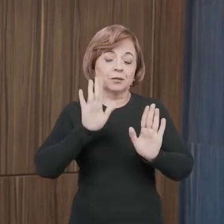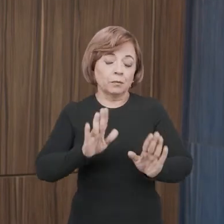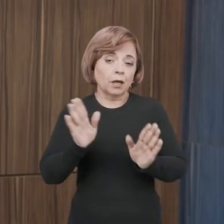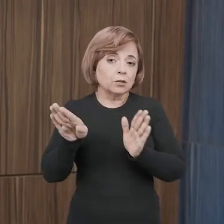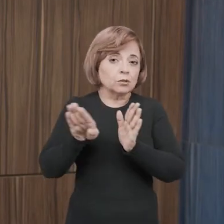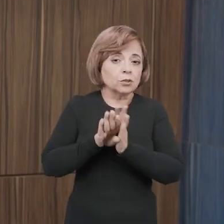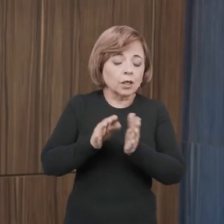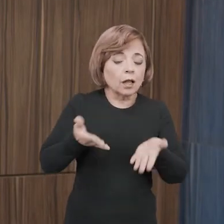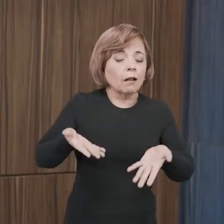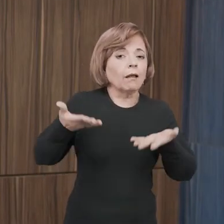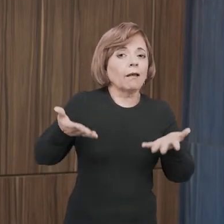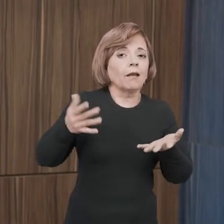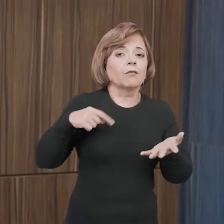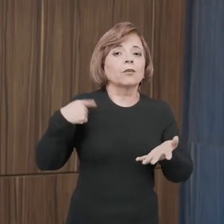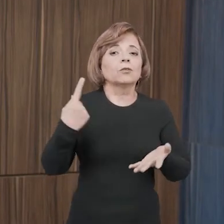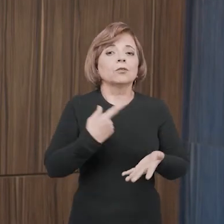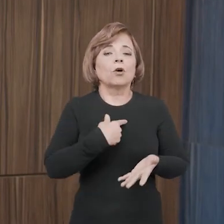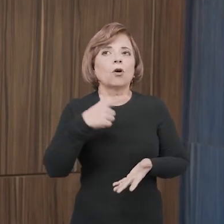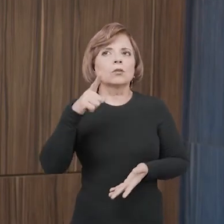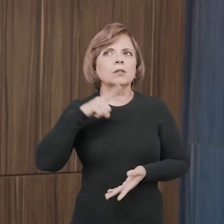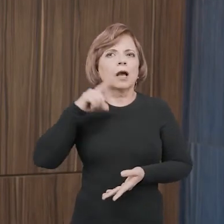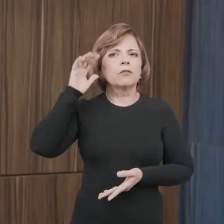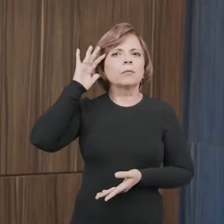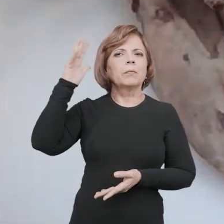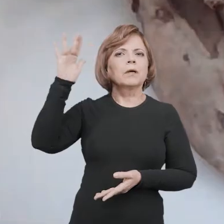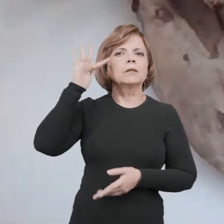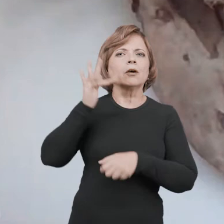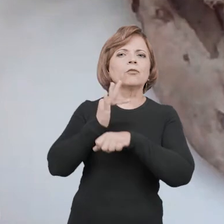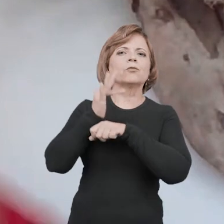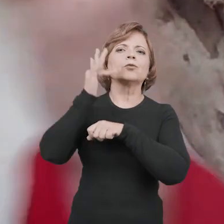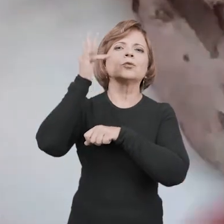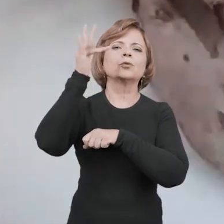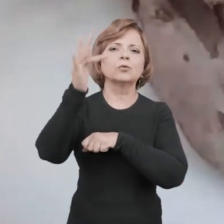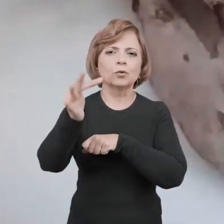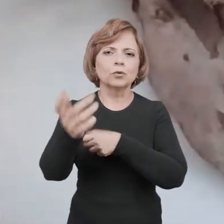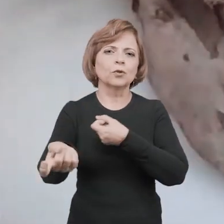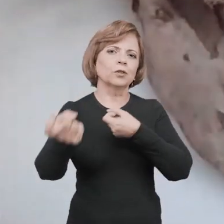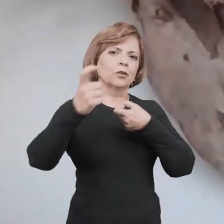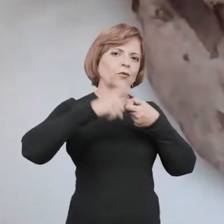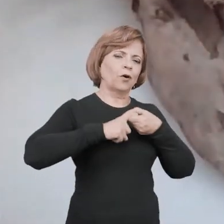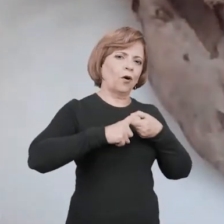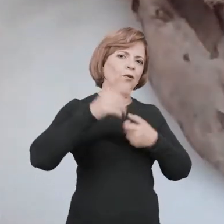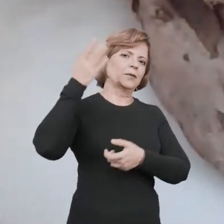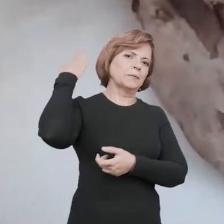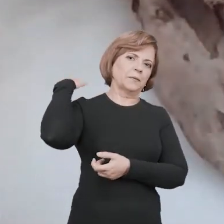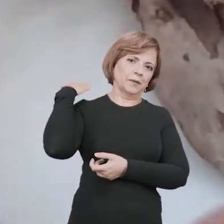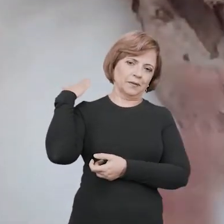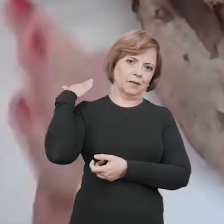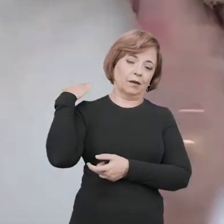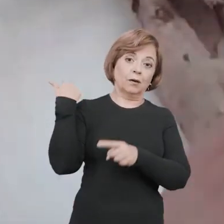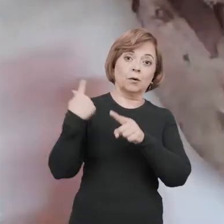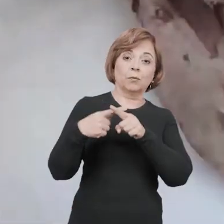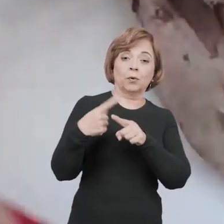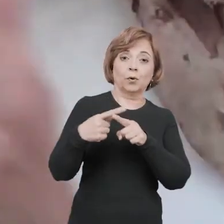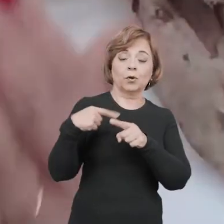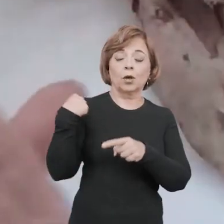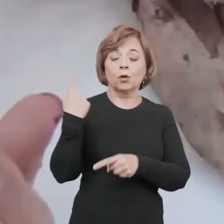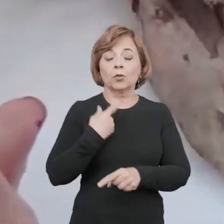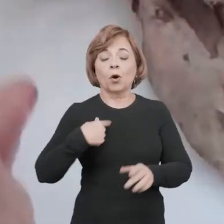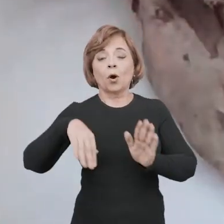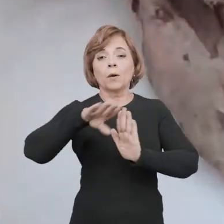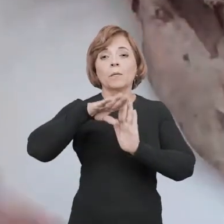vivemos, de dizer que nós estávamos pensando o futuro de volta para o passado, porque nós